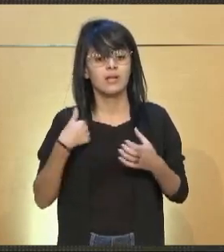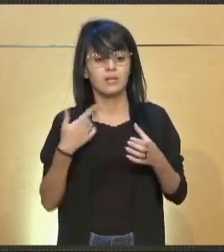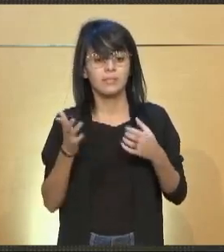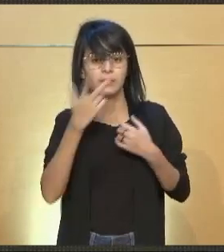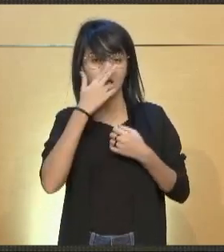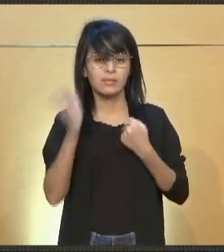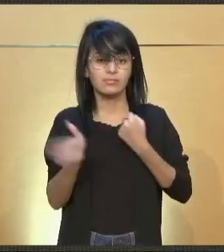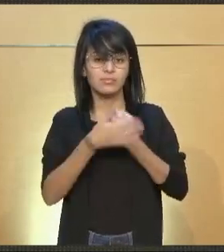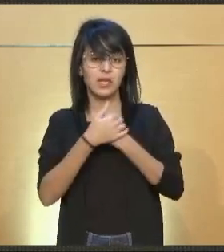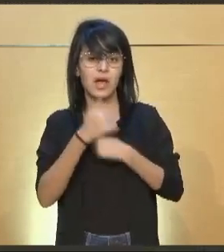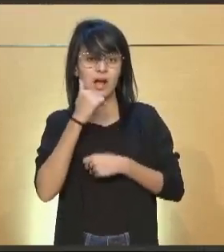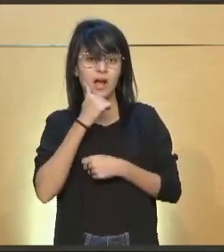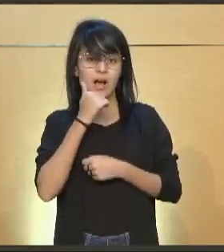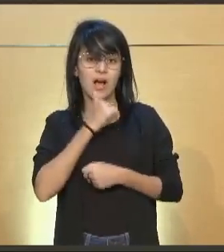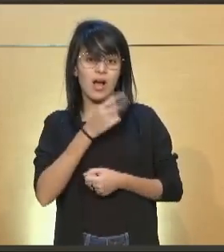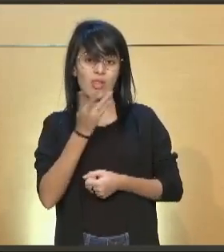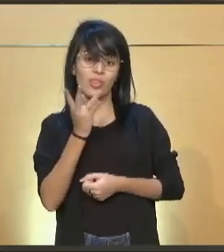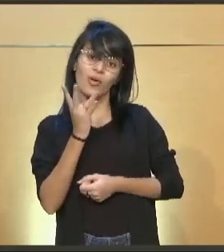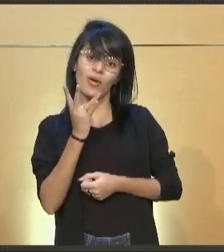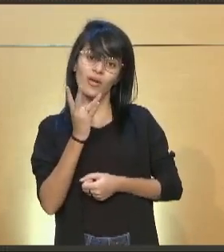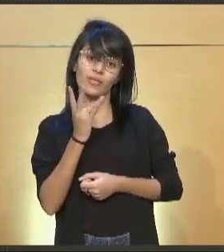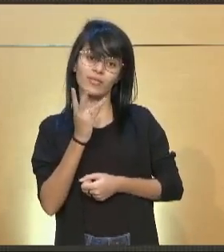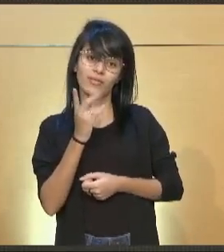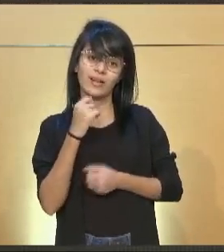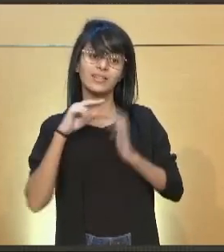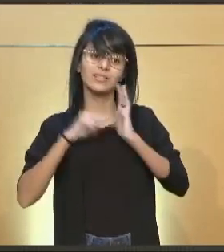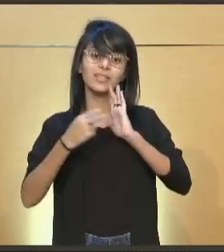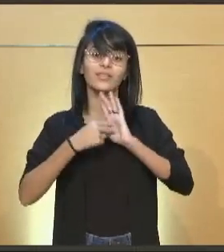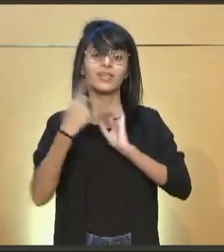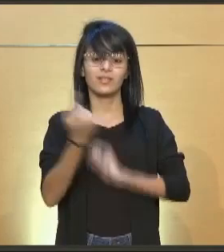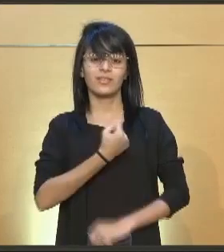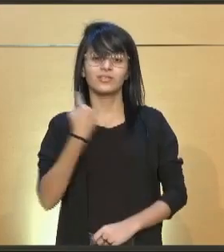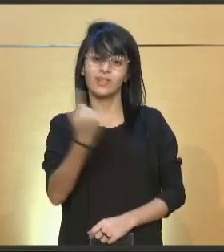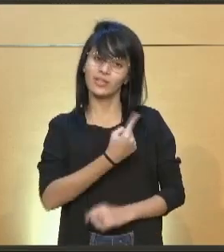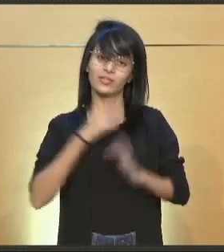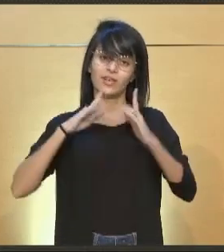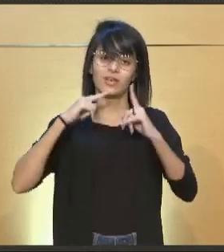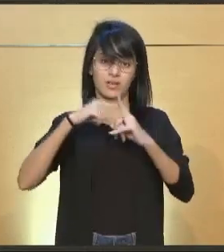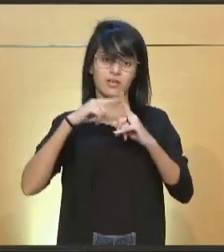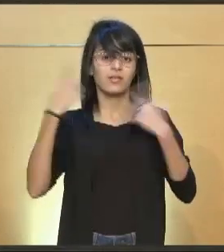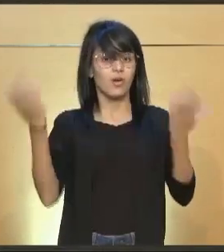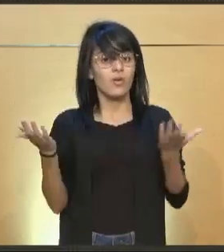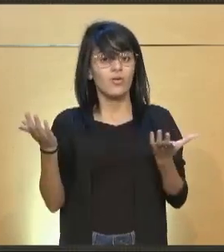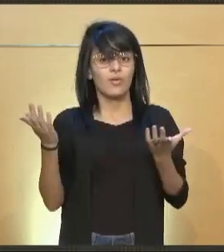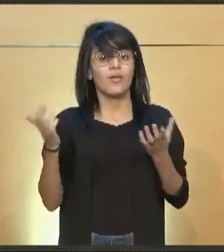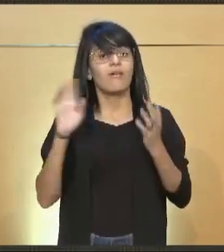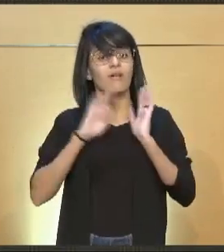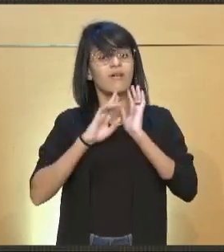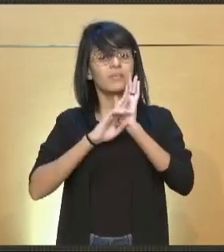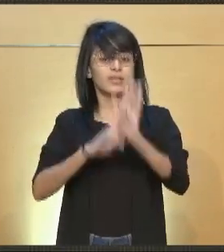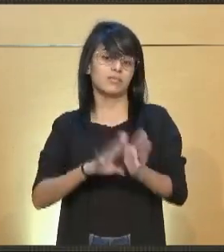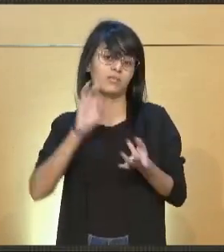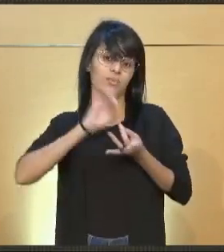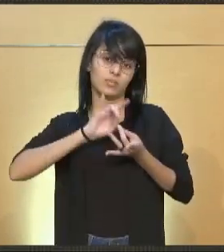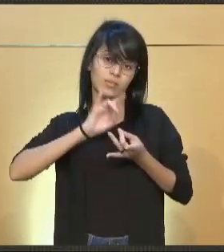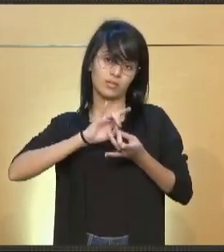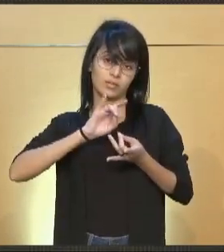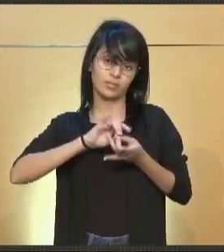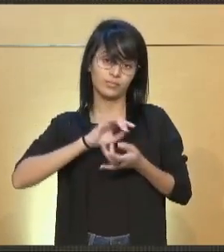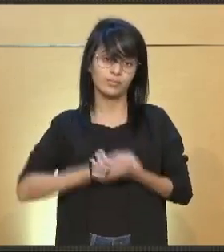explicar que a noiva seria eu e seria você. Então, é um aspecto espiritual do casamento a partir da teologia